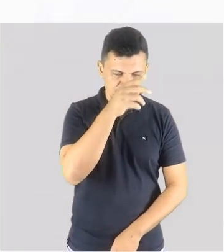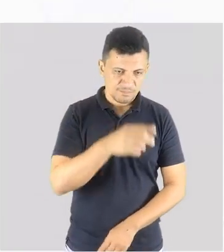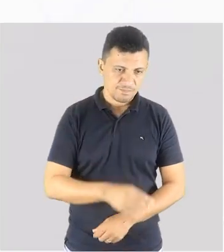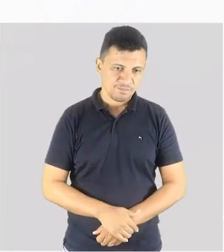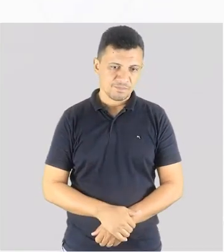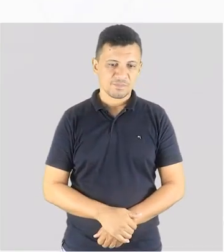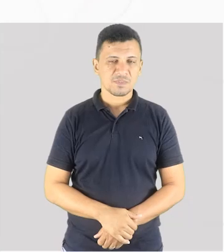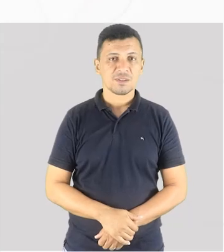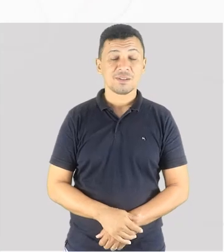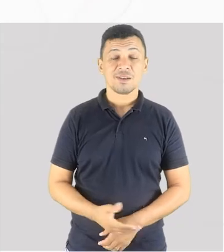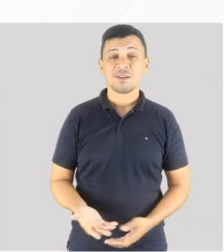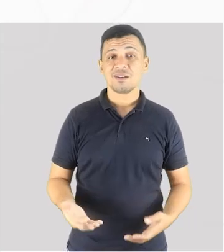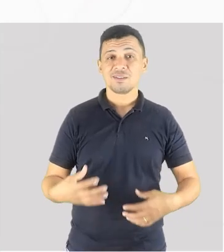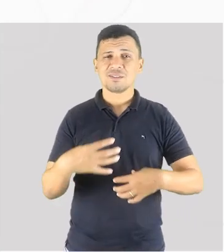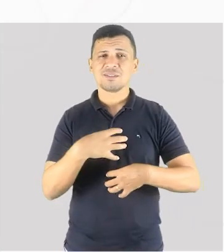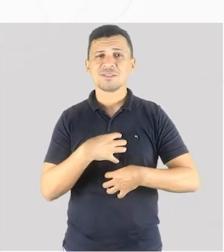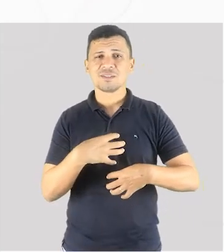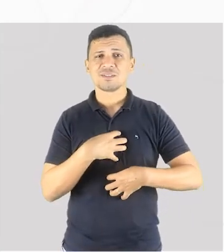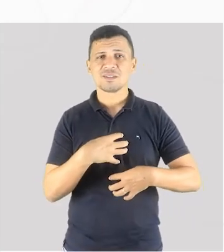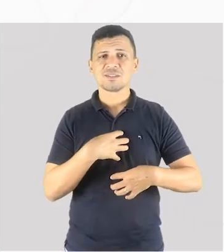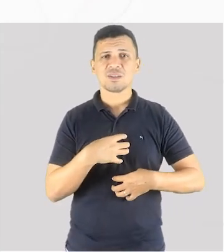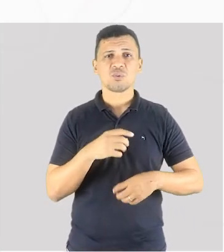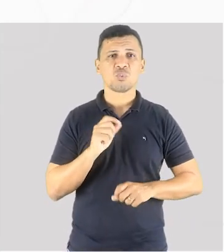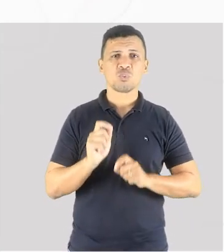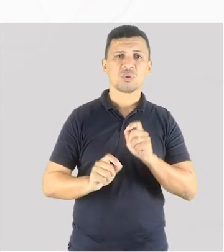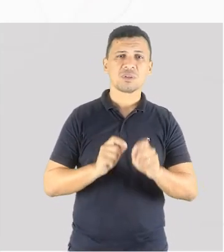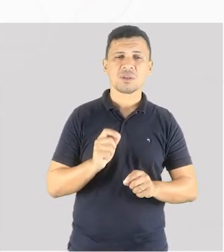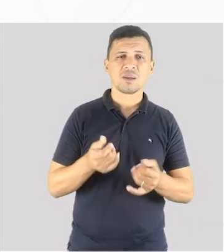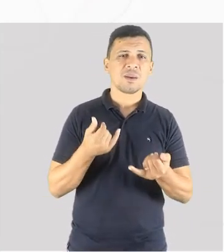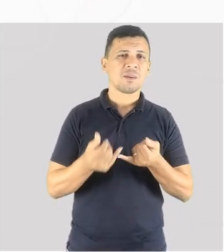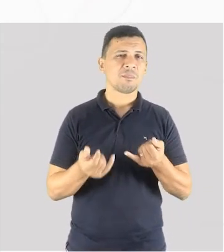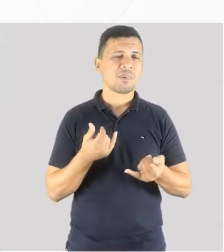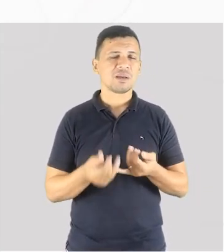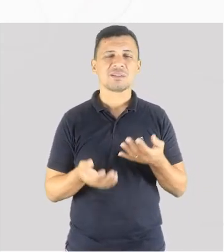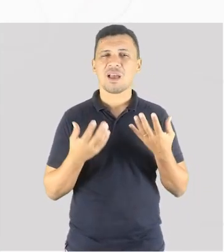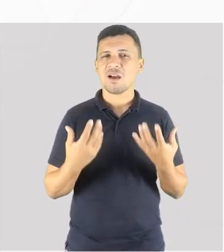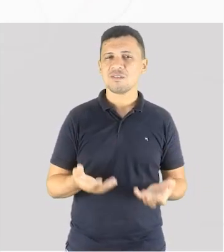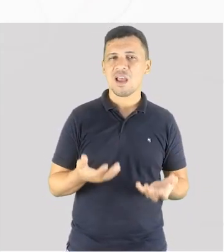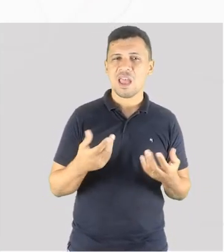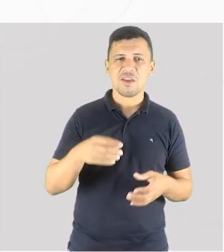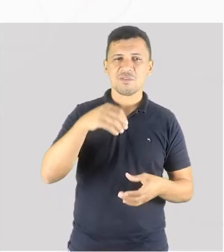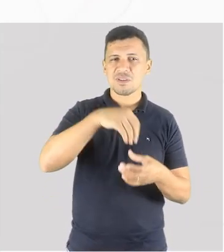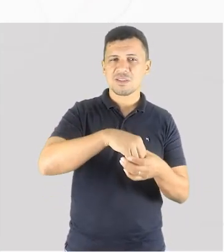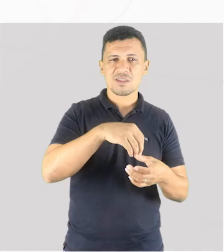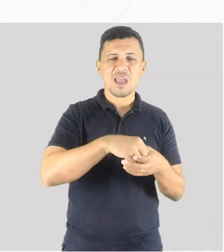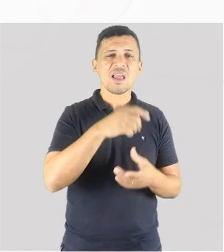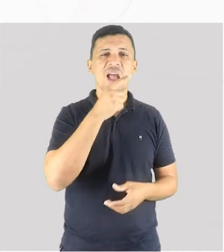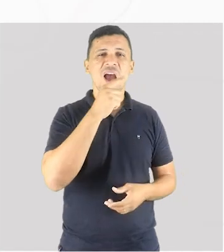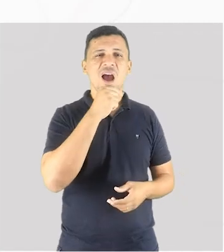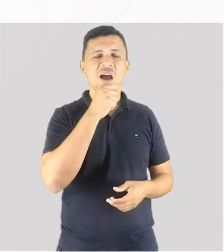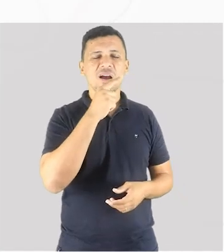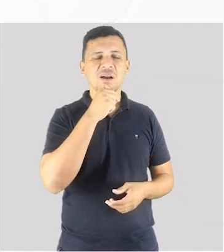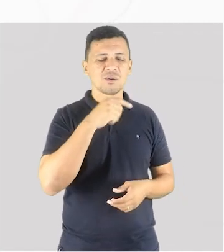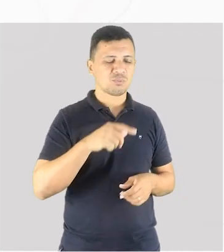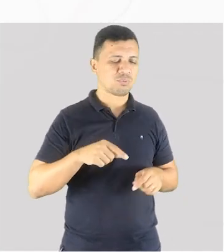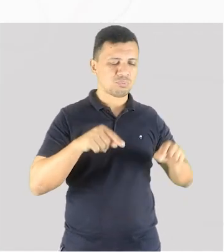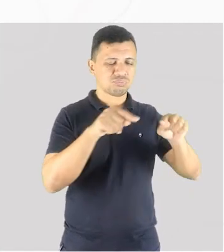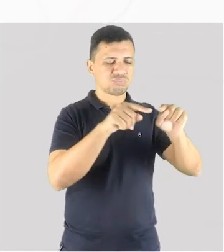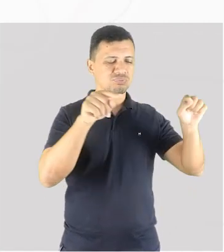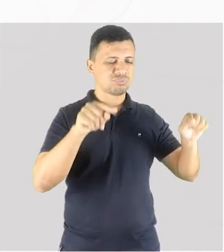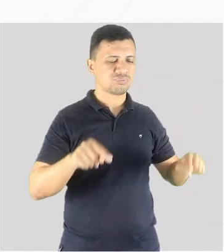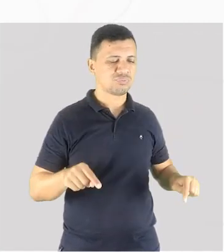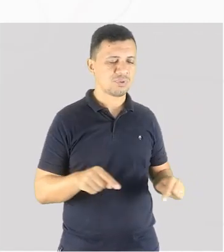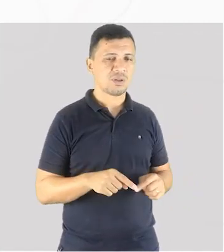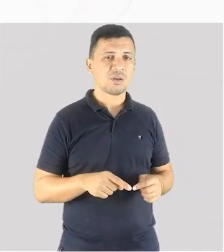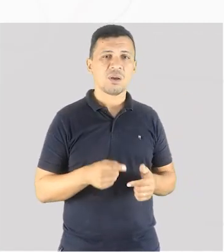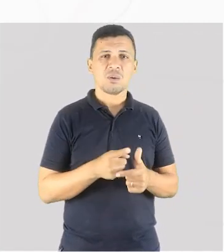Aí, aquela sensação de parecer mais leve quando você está na piscina, até as pessoas que têm problemas